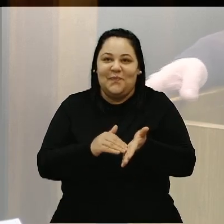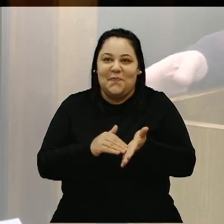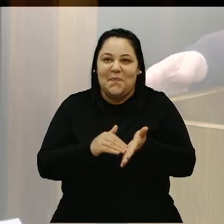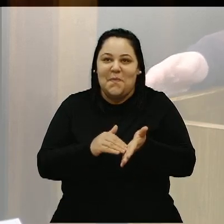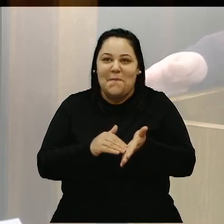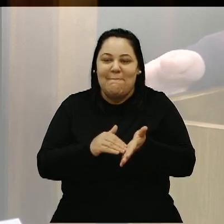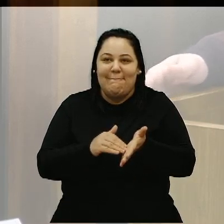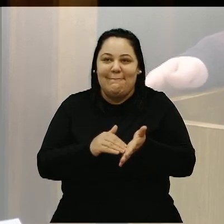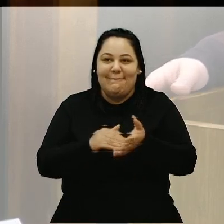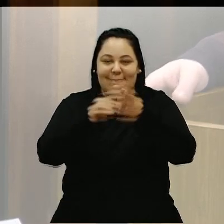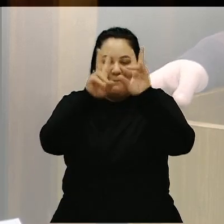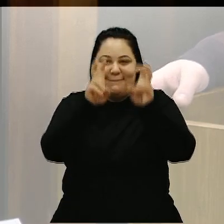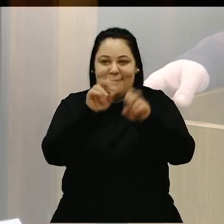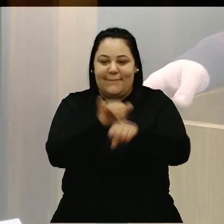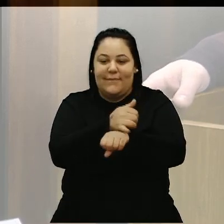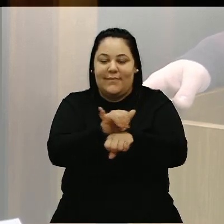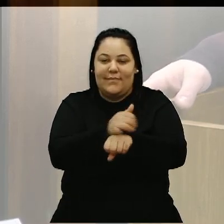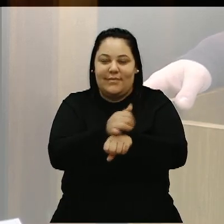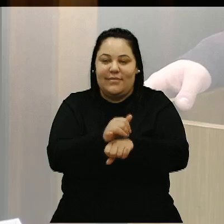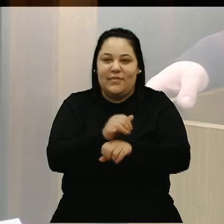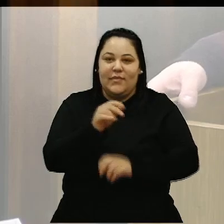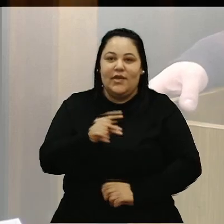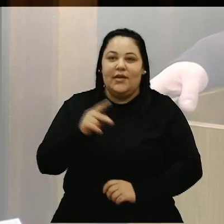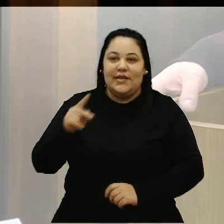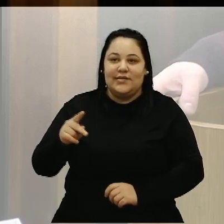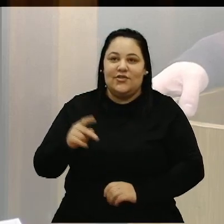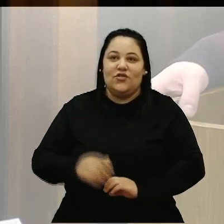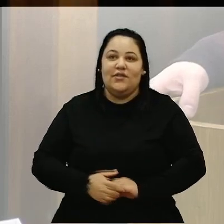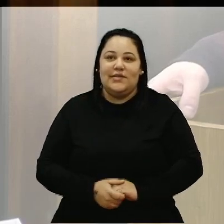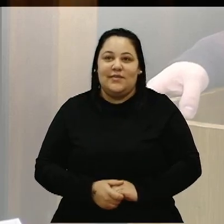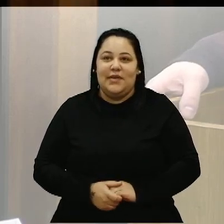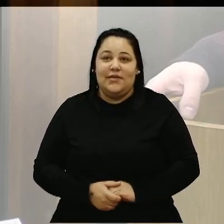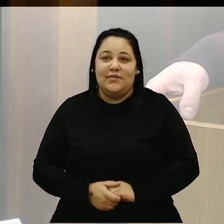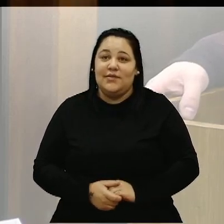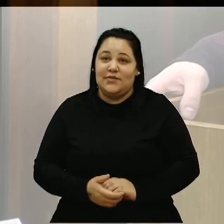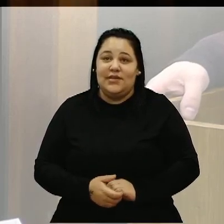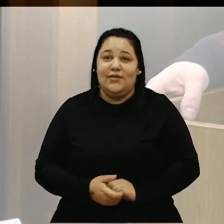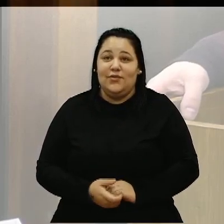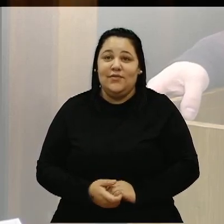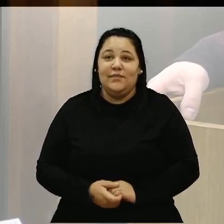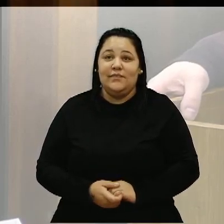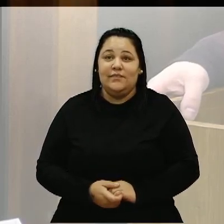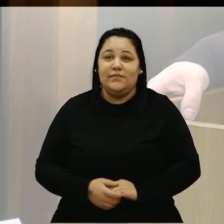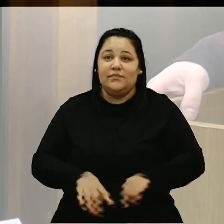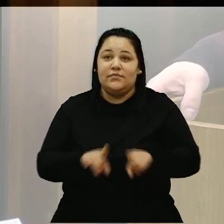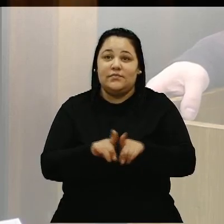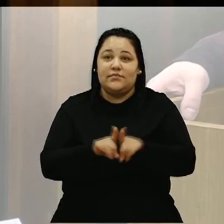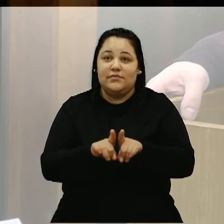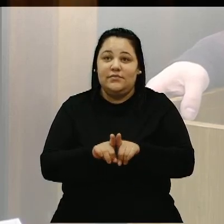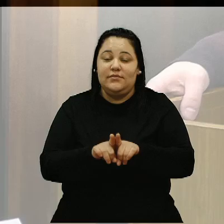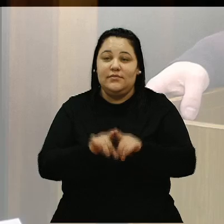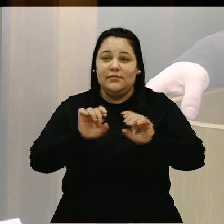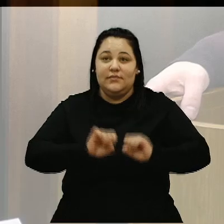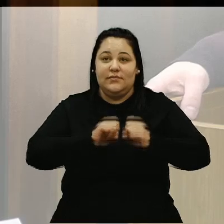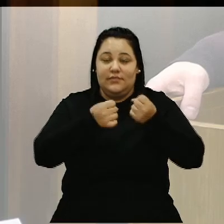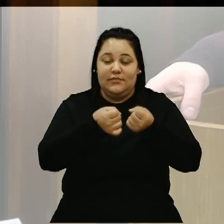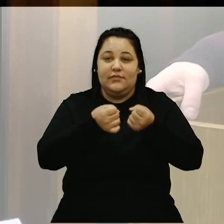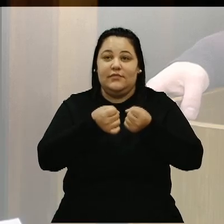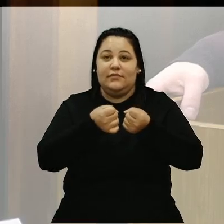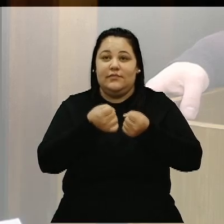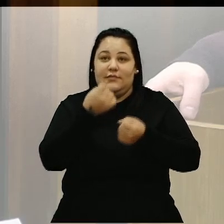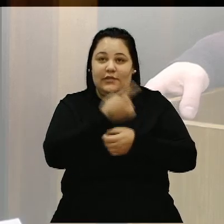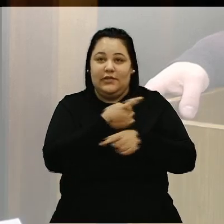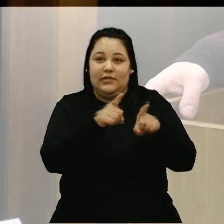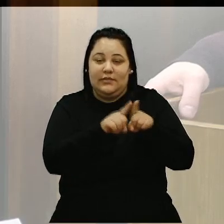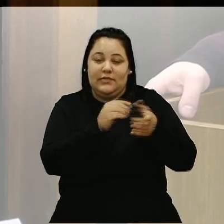de Assuntos Estratégicos das PPPs, o Matheus, pelo engajamento dele, pela dedicação dele. Ele me encaminhou